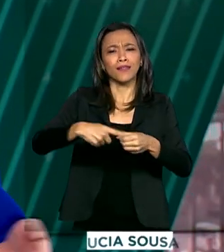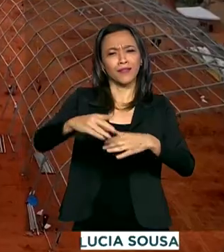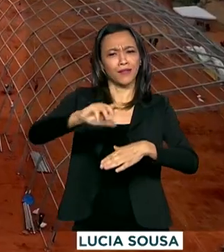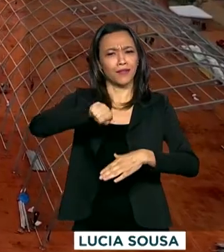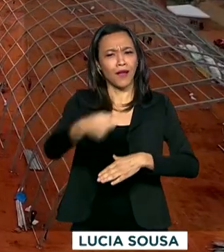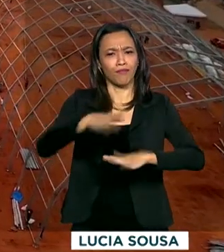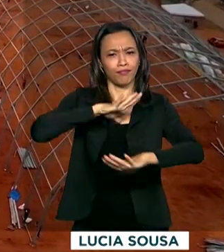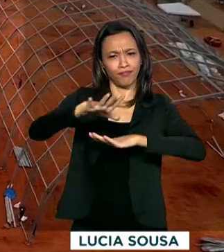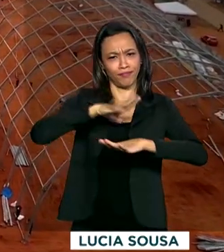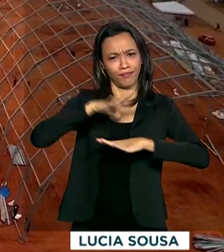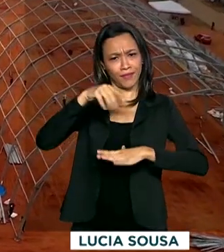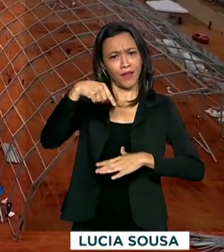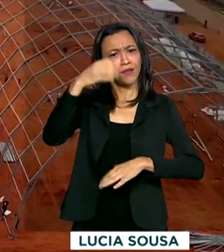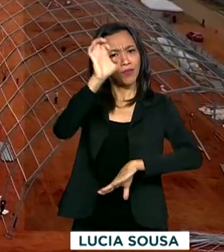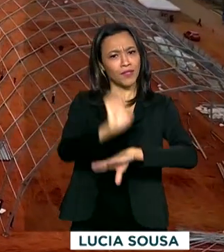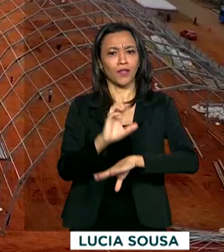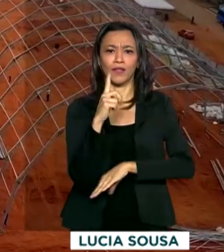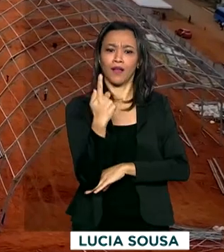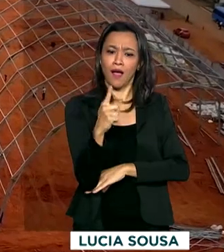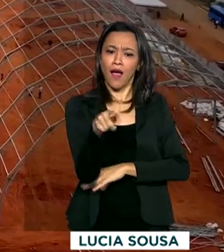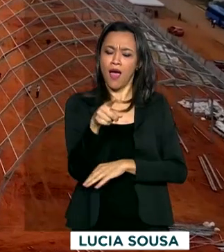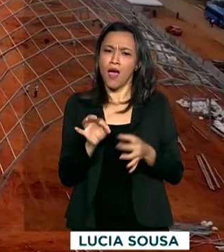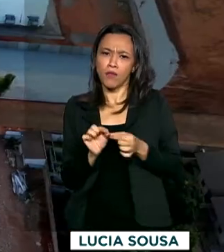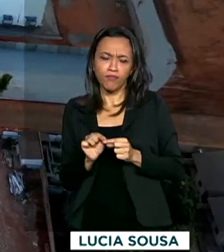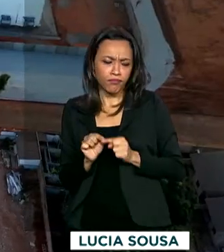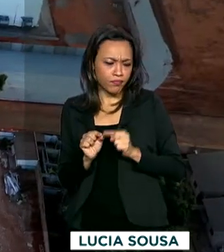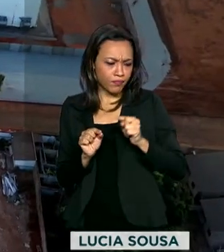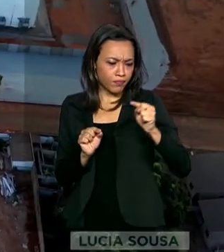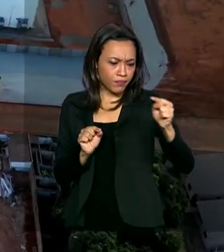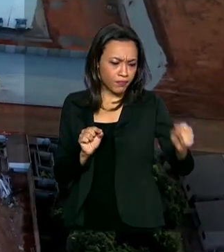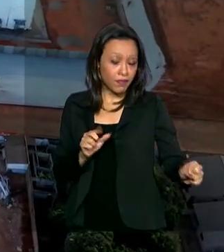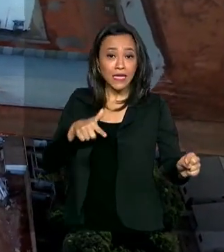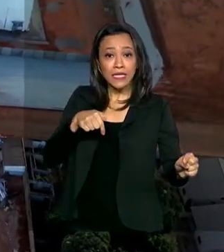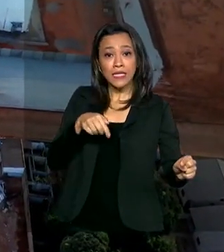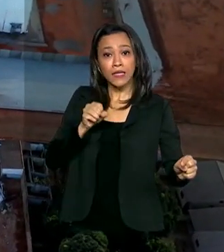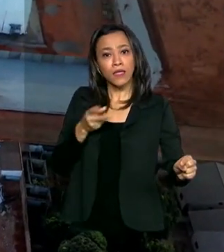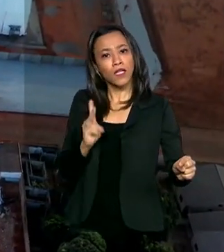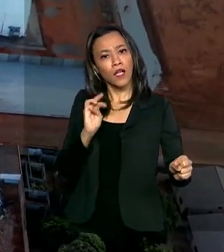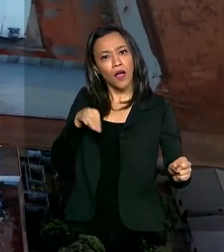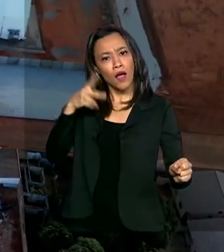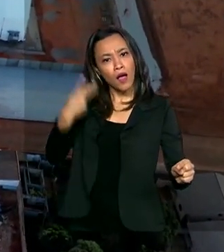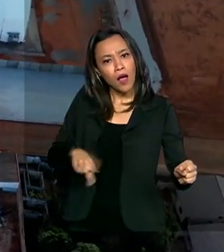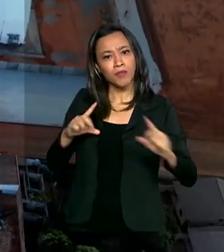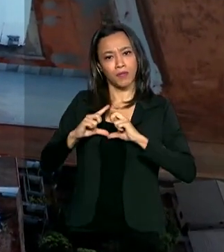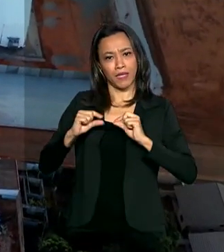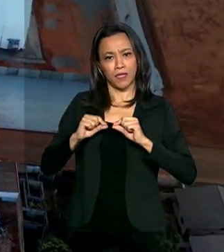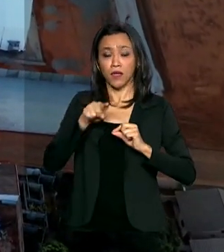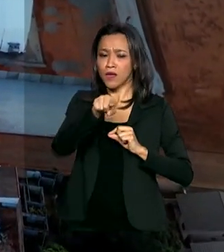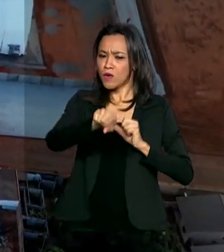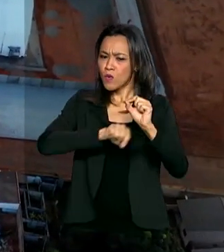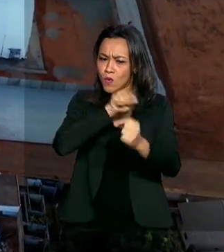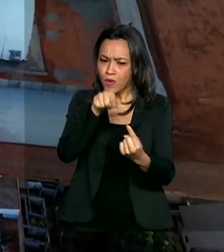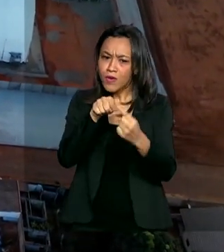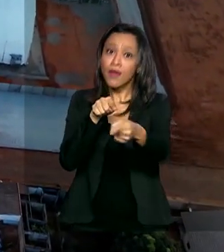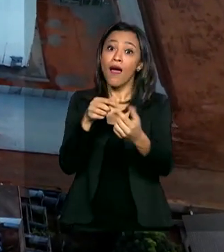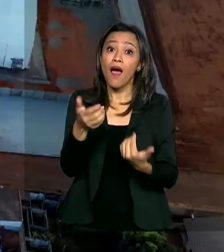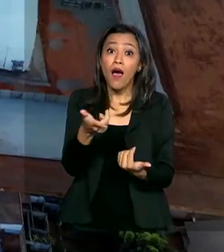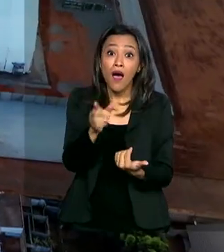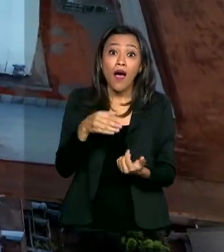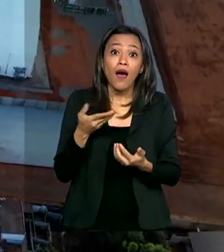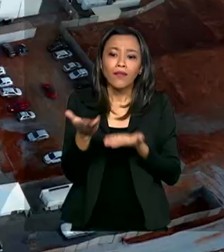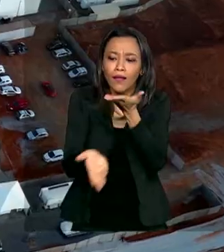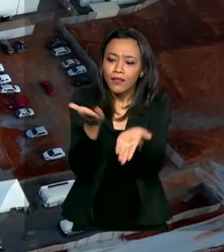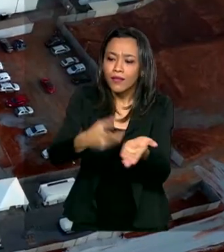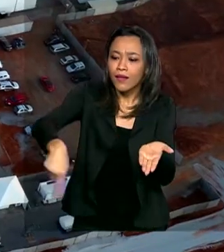O hospital fica a cerca de 70 quilômetros de Brasília. A expectativa é que a unidade atenda pacientes de toda a região